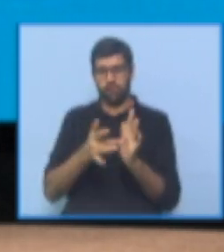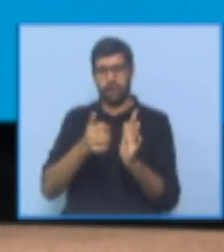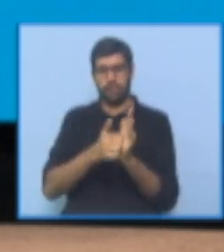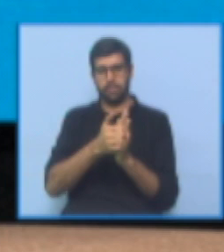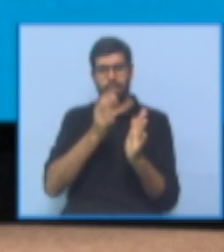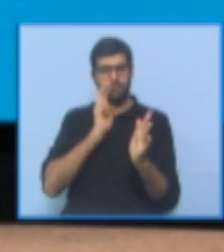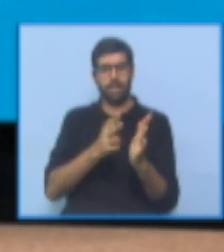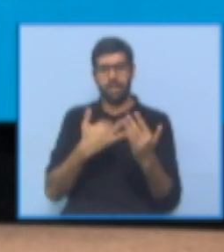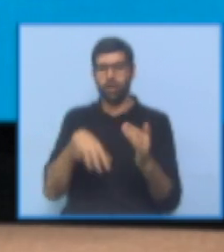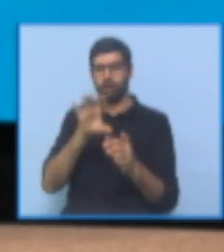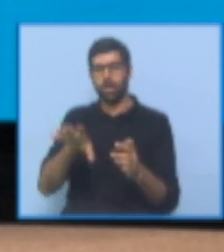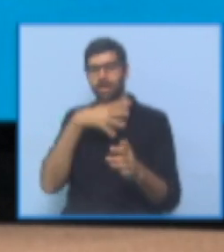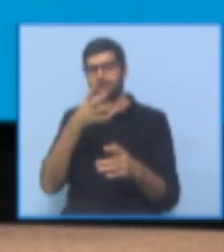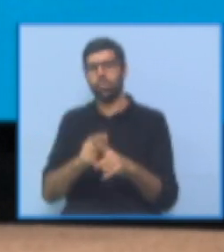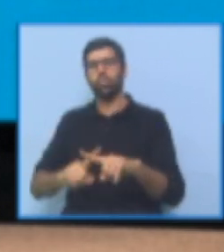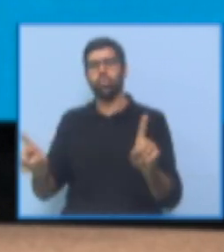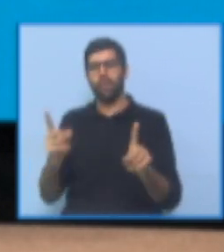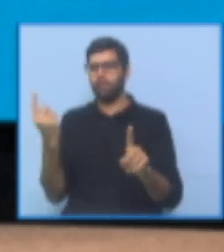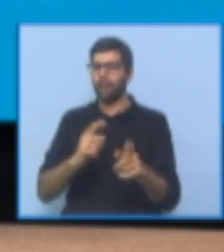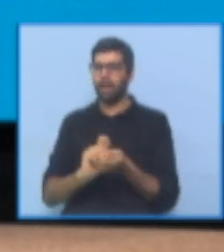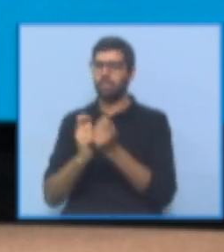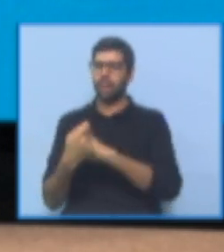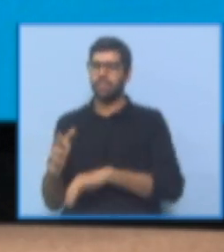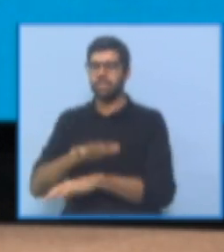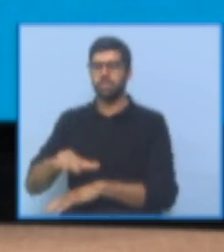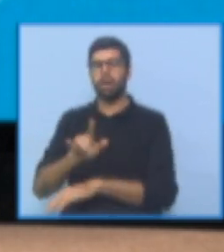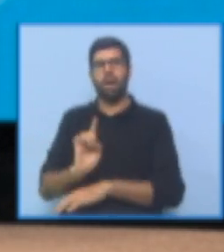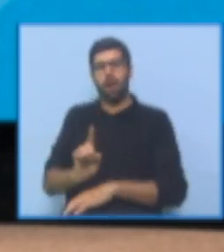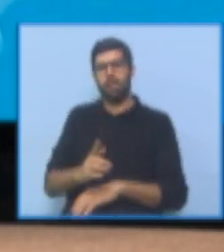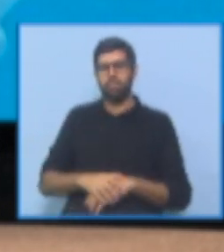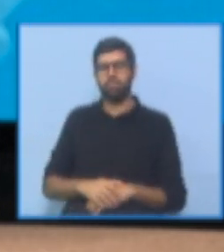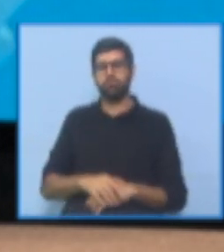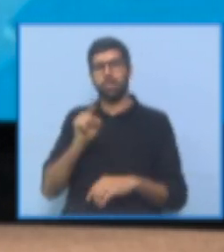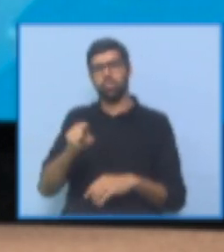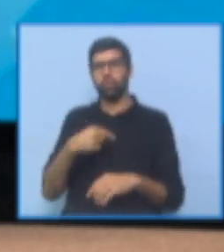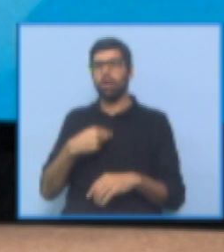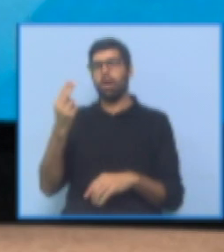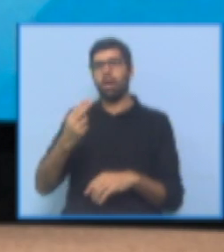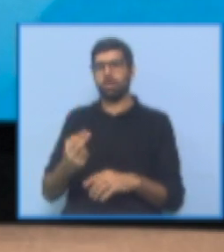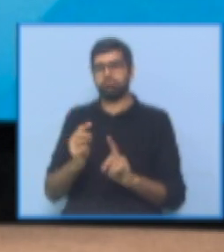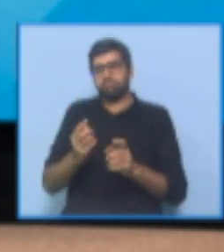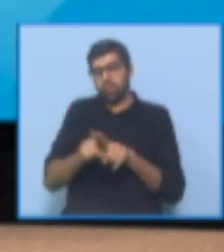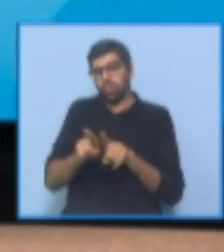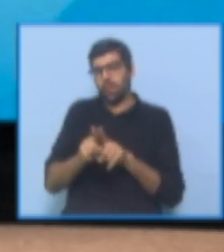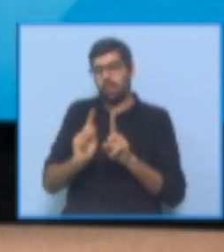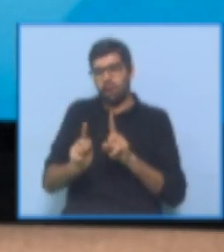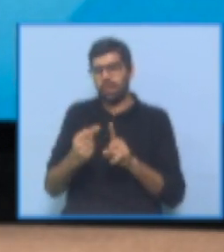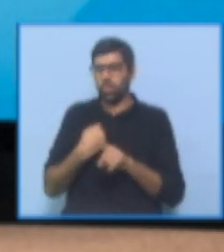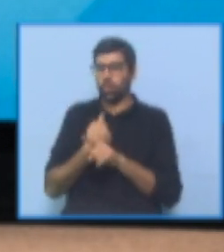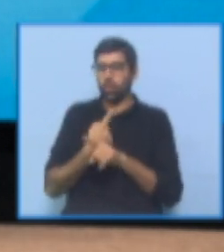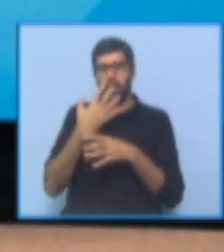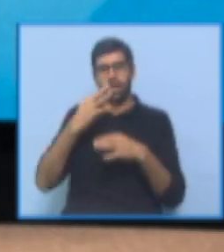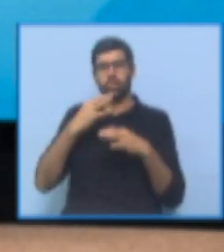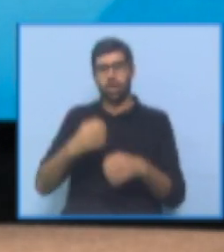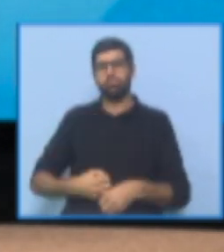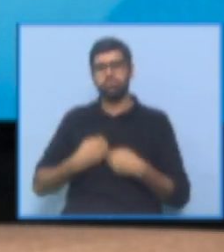mas tem que ser dita de outra forma, tem que ser adaptada à situação. E esta é uma arte que, de certa forma, é algo natural,